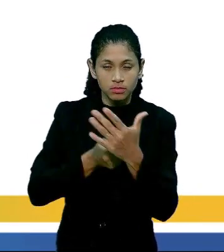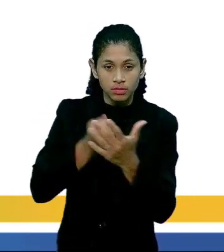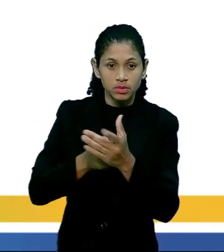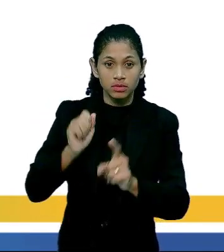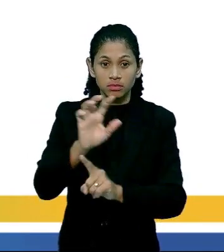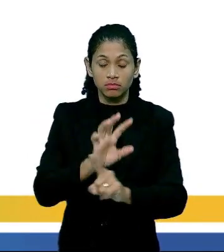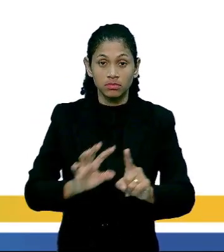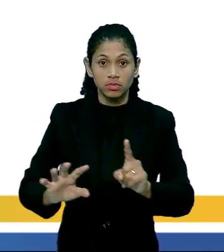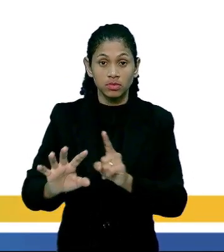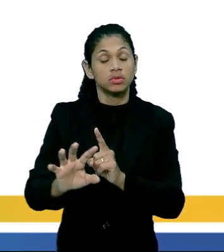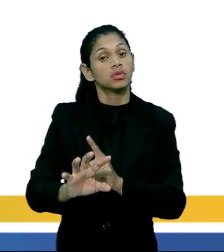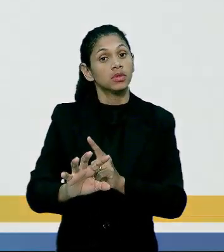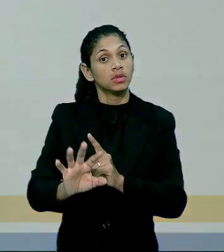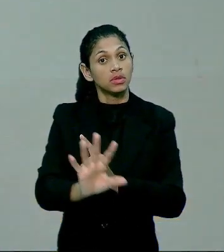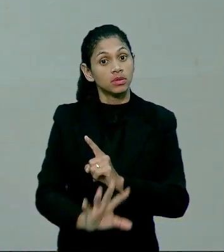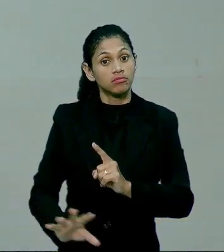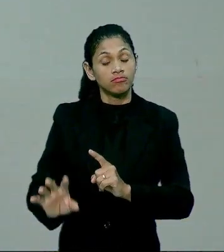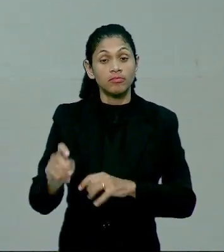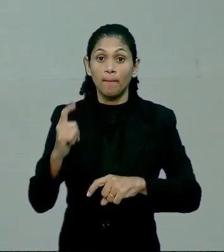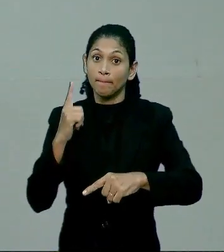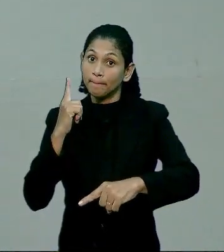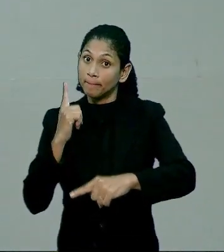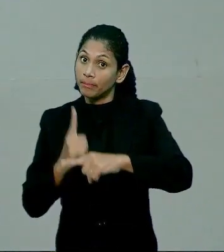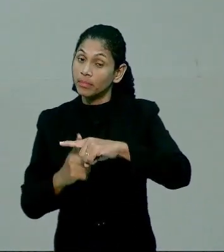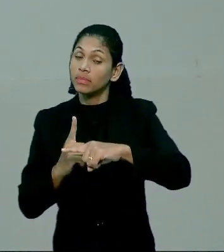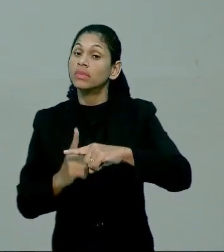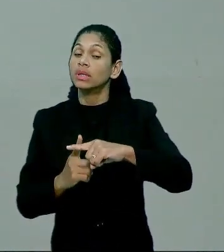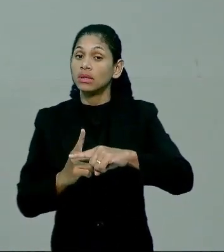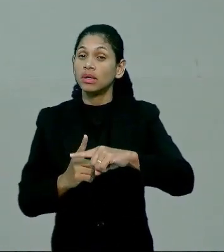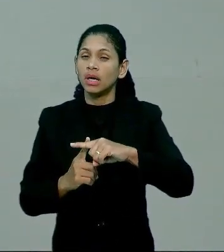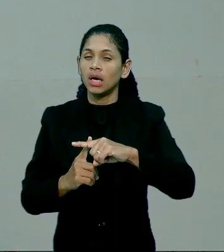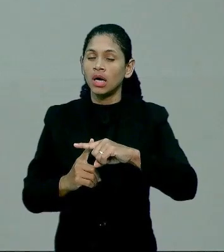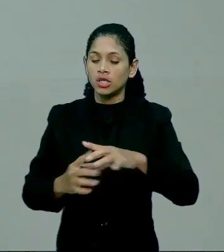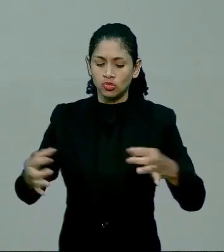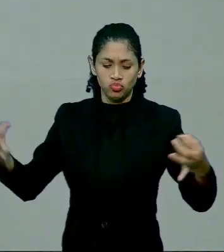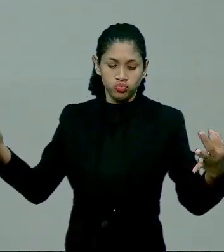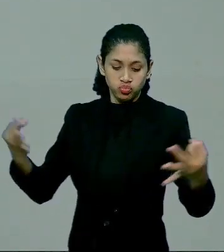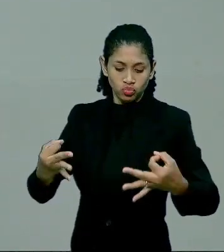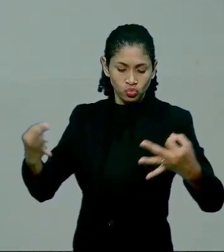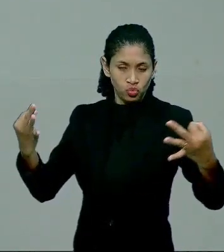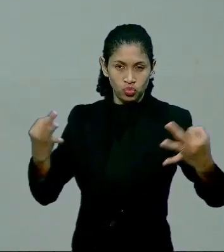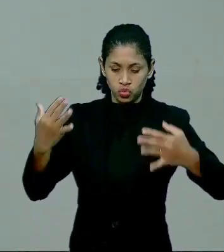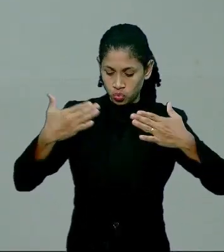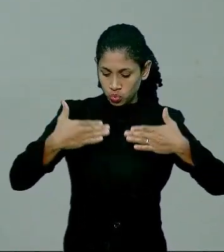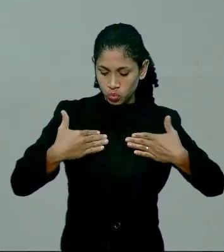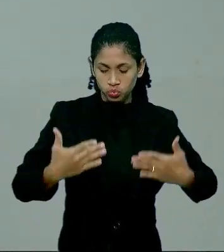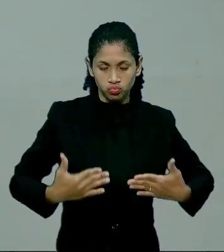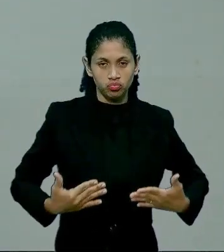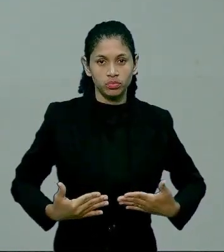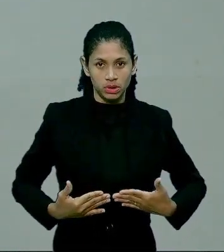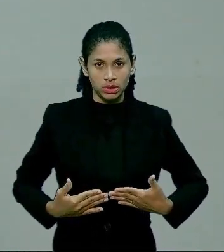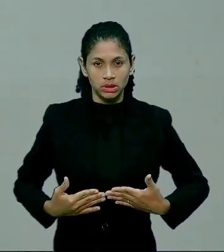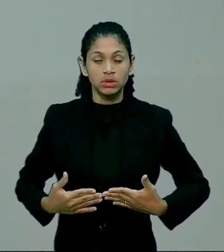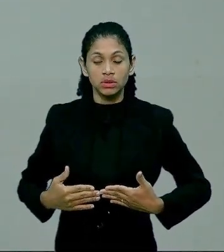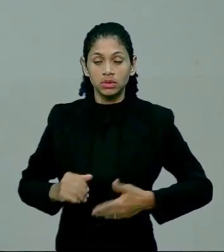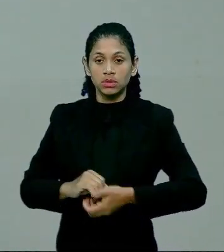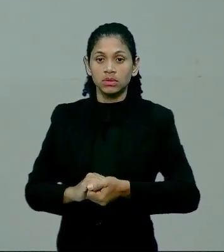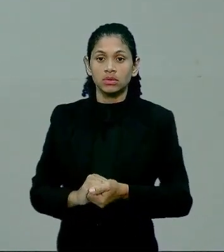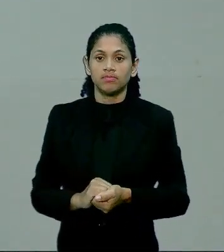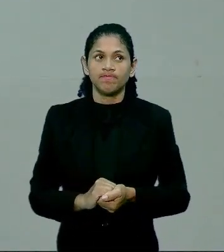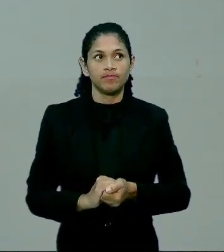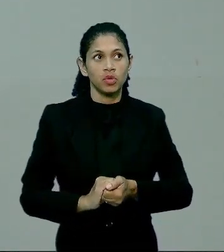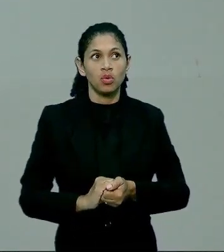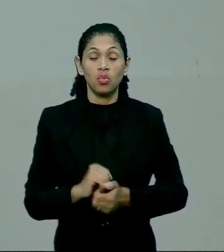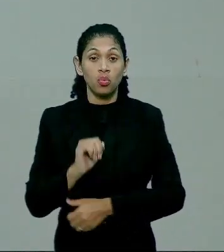idealização corporal gera uma padronização. Então, é essa pressão, essa cobrança de você ter que ser de determinada forma, ter